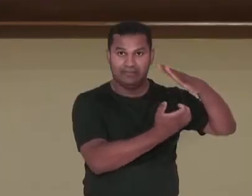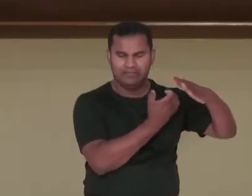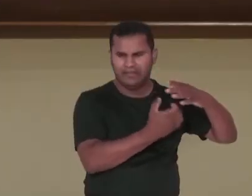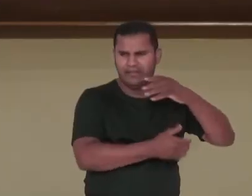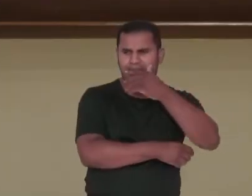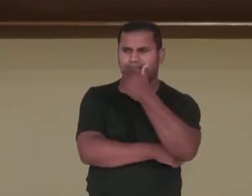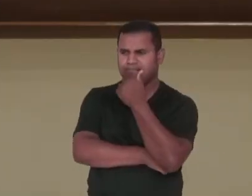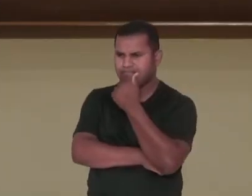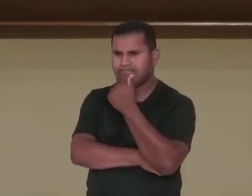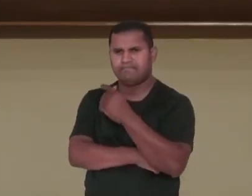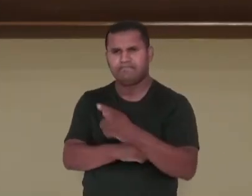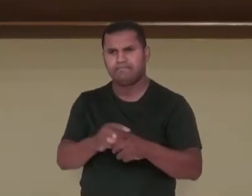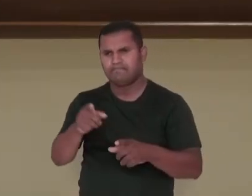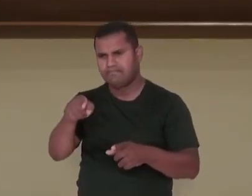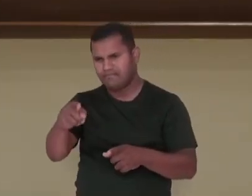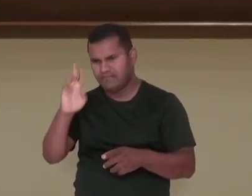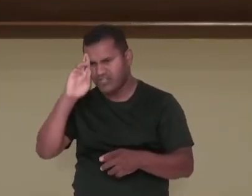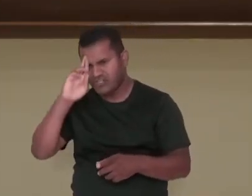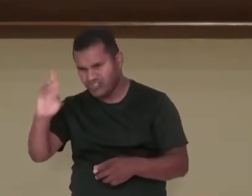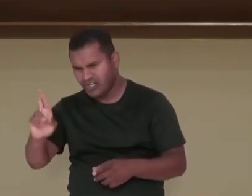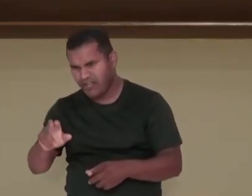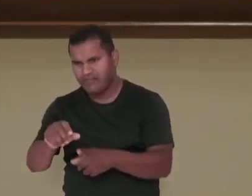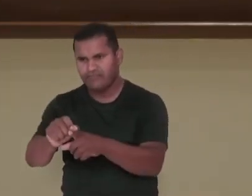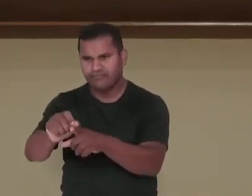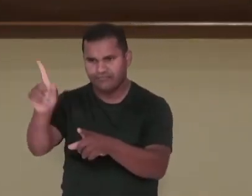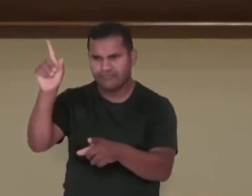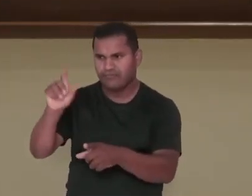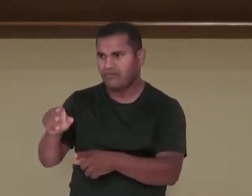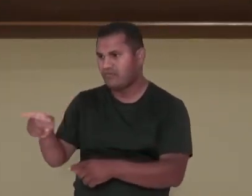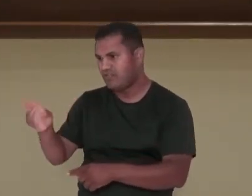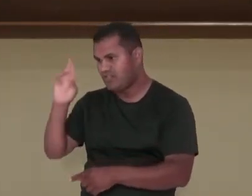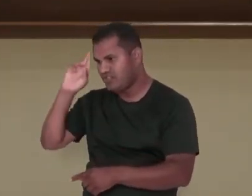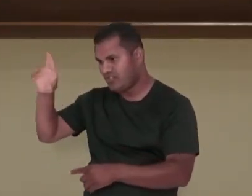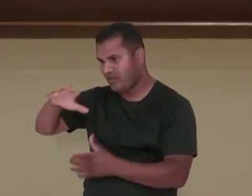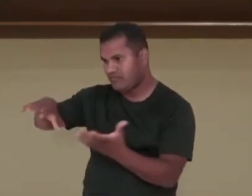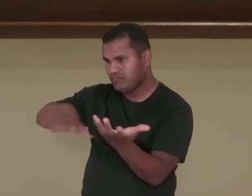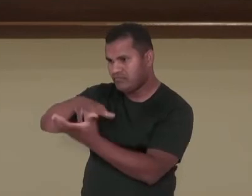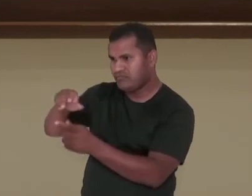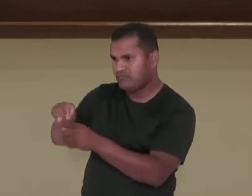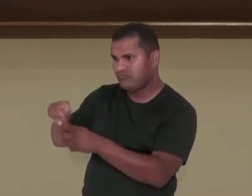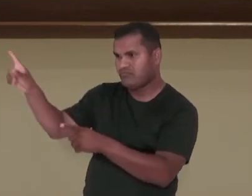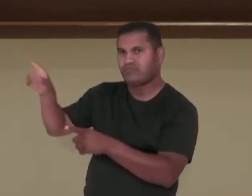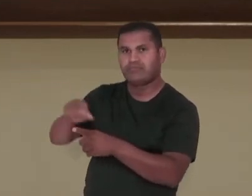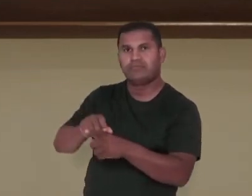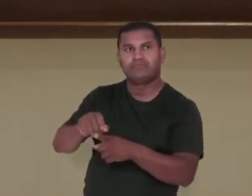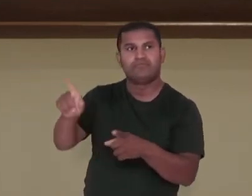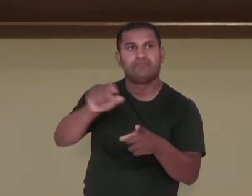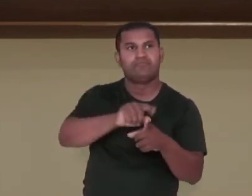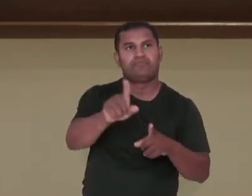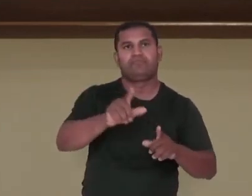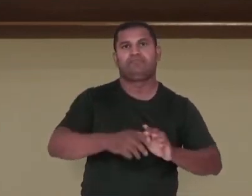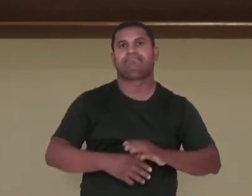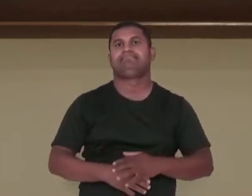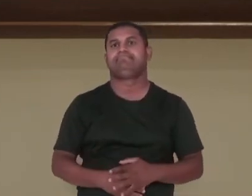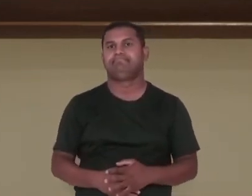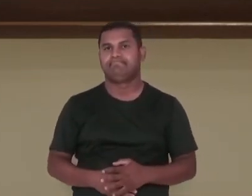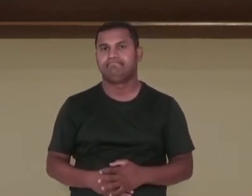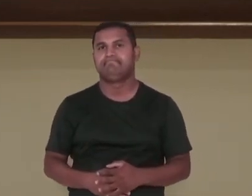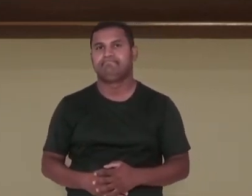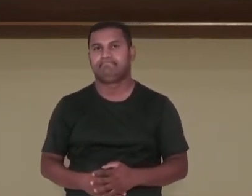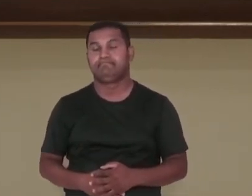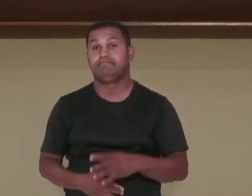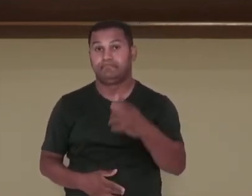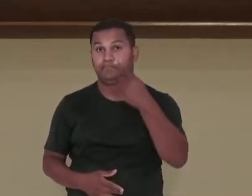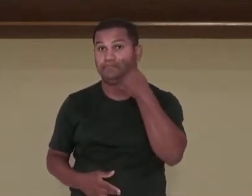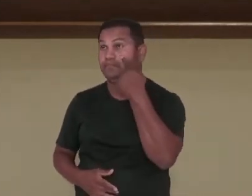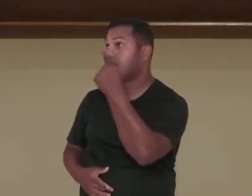Bom, chegamos à nossa última atividade, gente. Copia, responde no caderno com toda a atenção. A gente já volta para ver se vocês